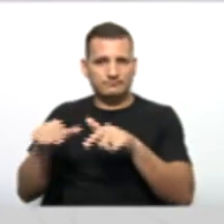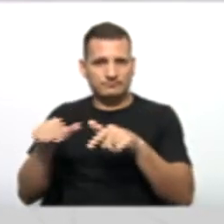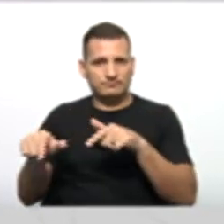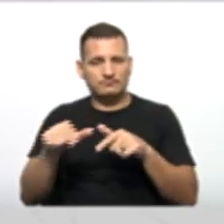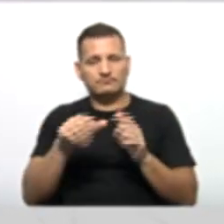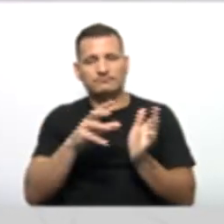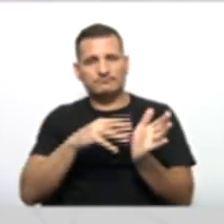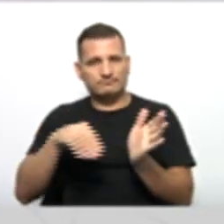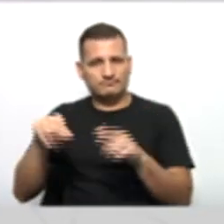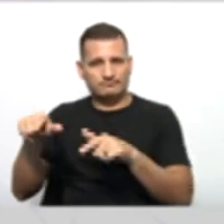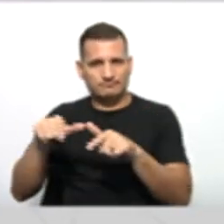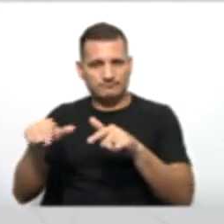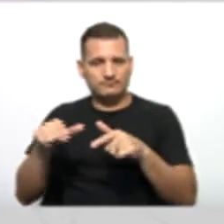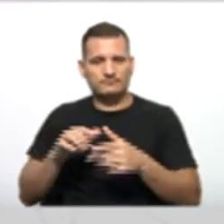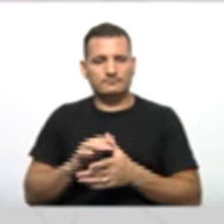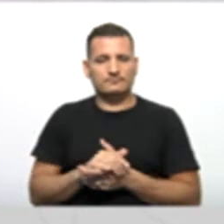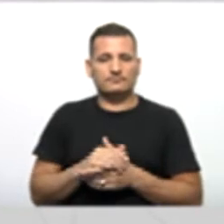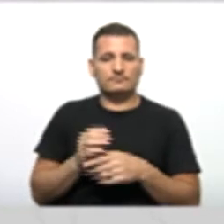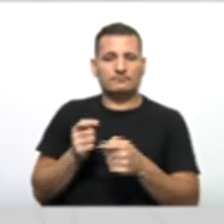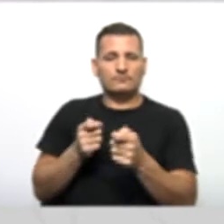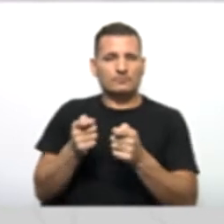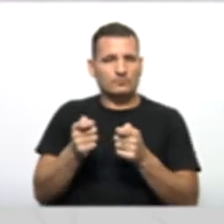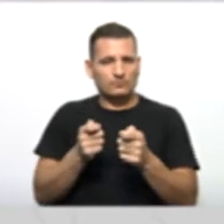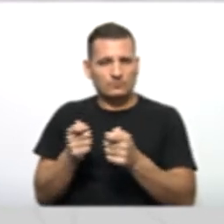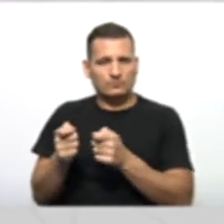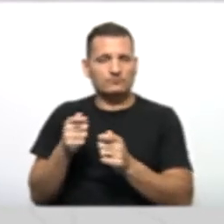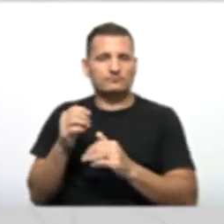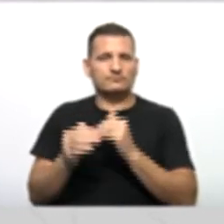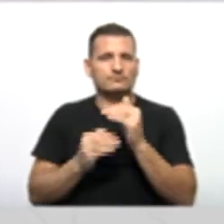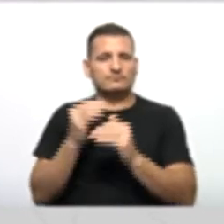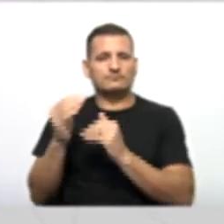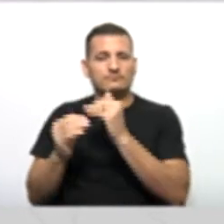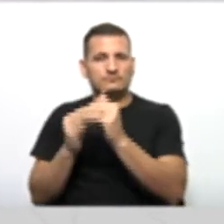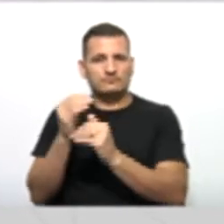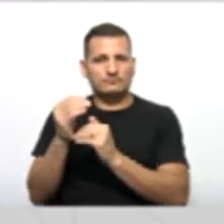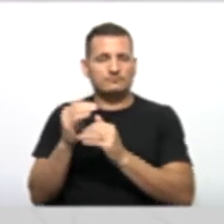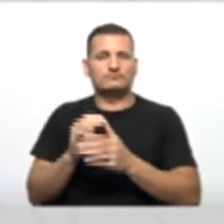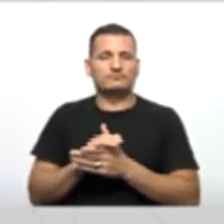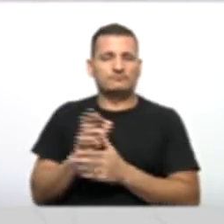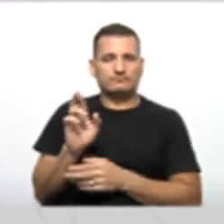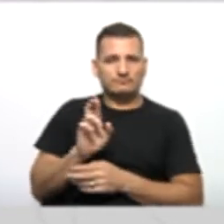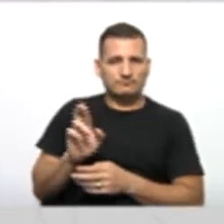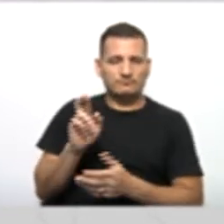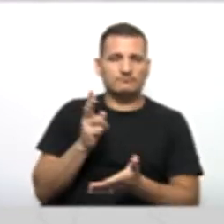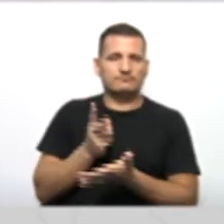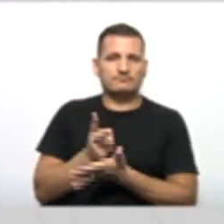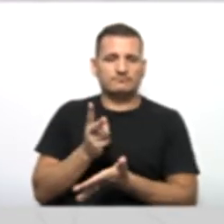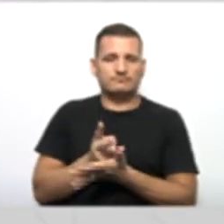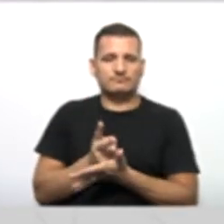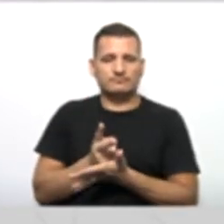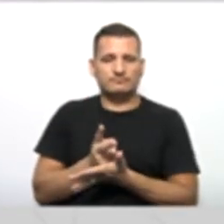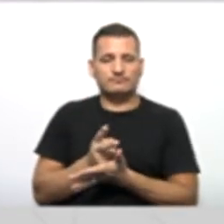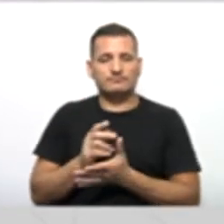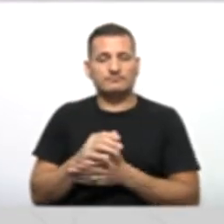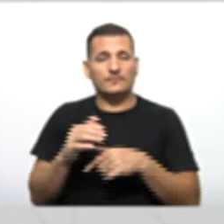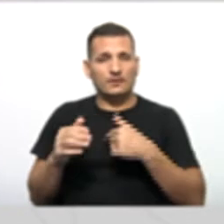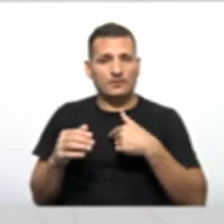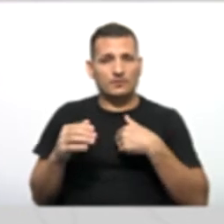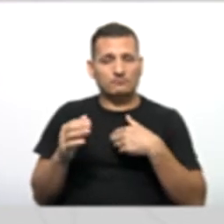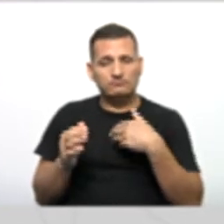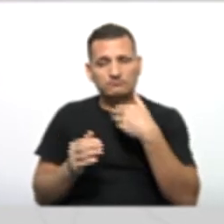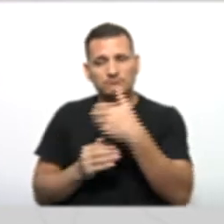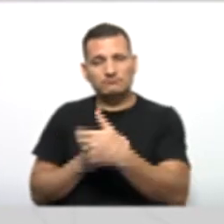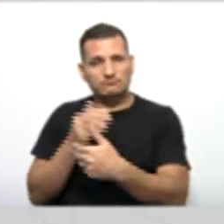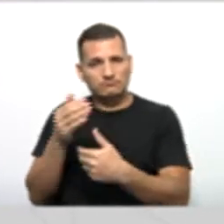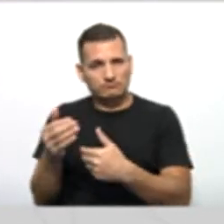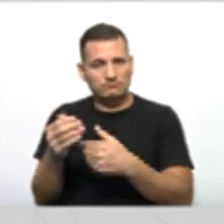pensado, controle de desempenho. Aqui entra a parte do controle e monitoramento sempre, né? Toda vez que eu vou avançar em uma atividade, eu